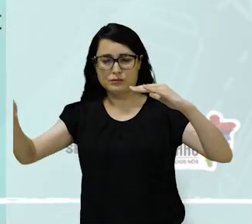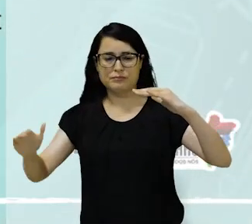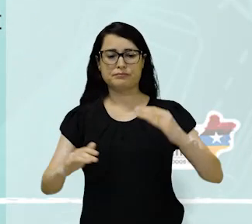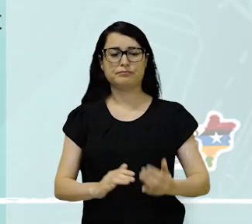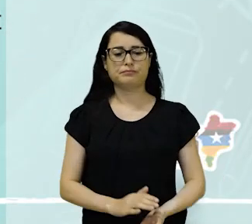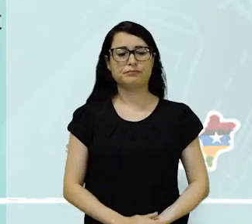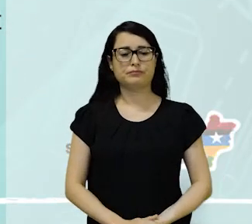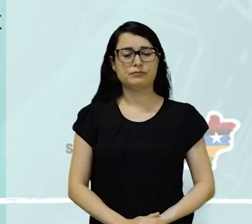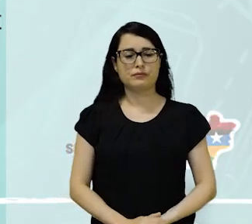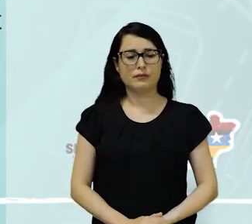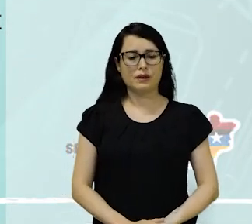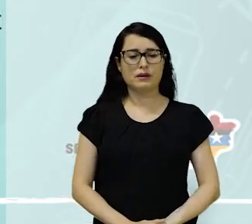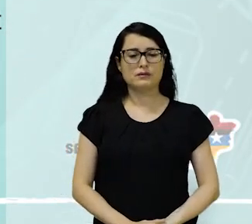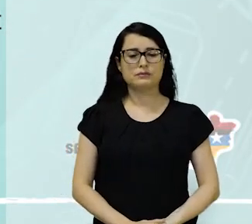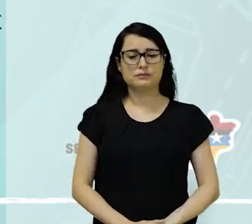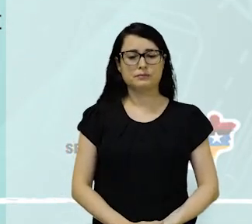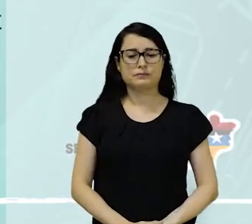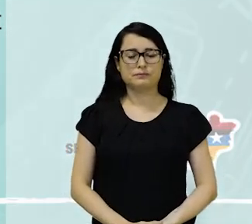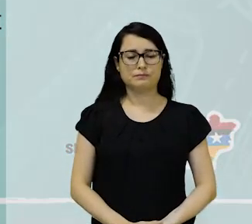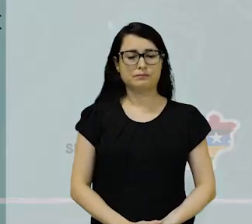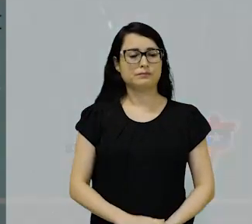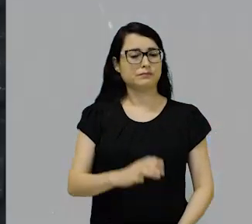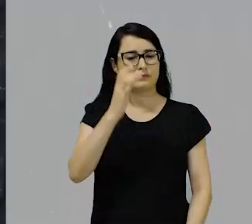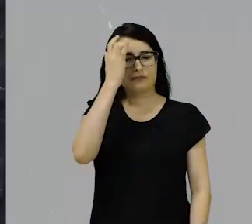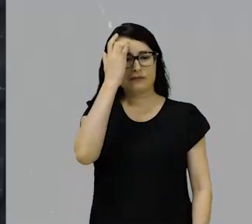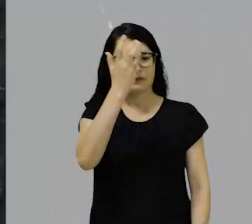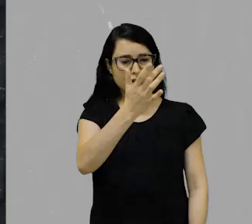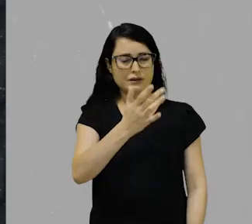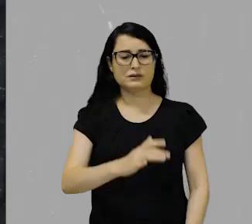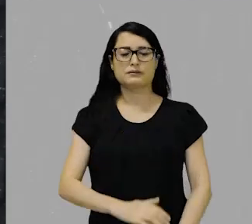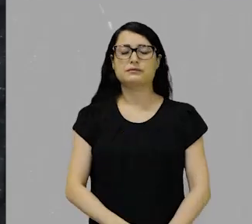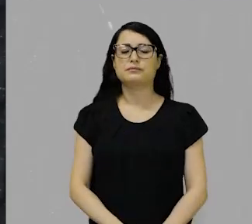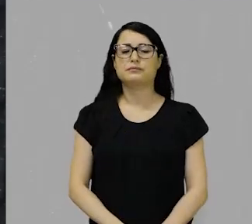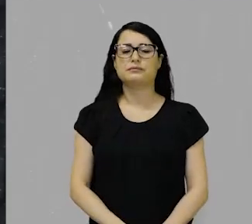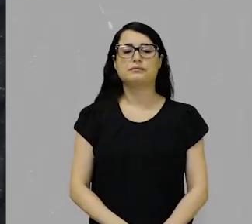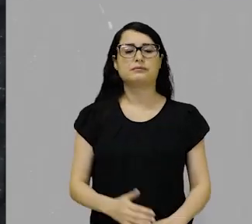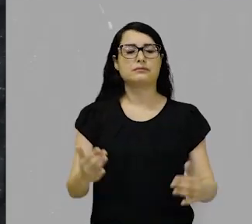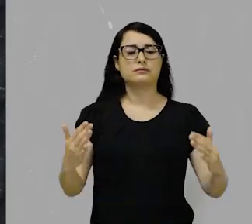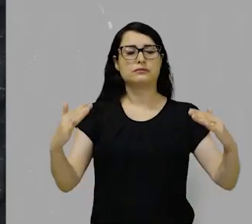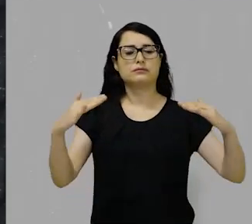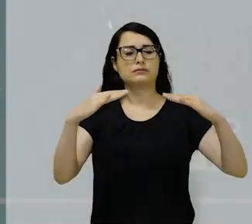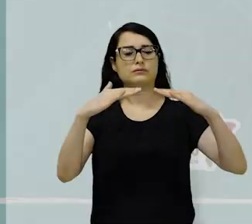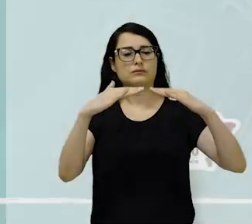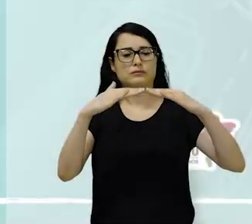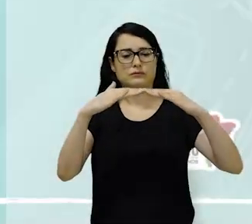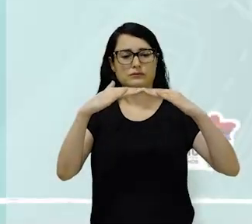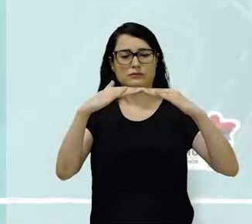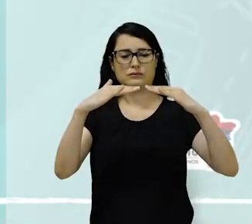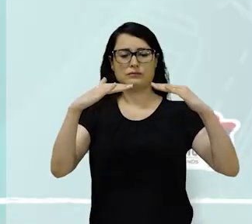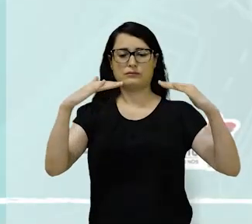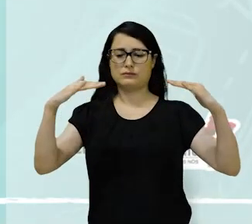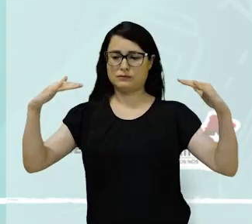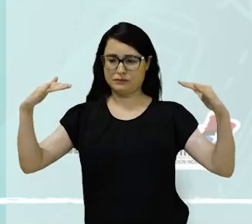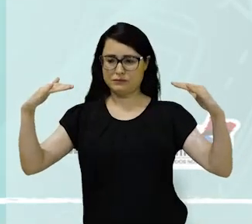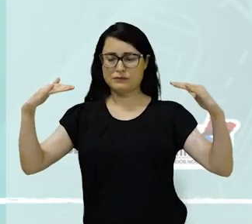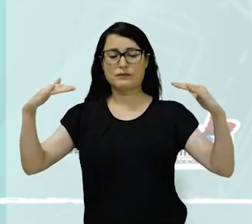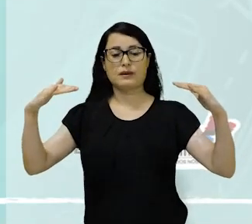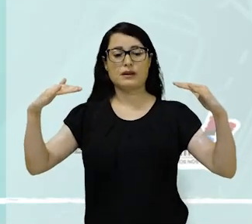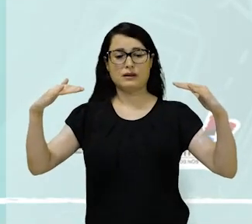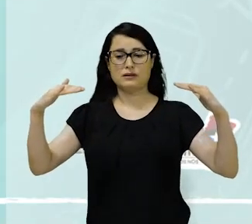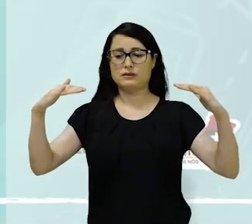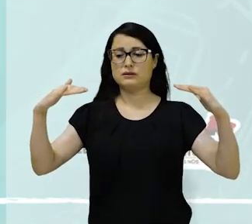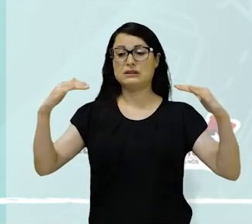Movimentos convergentes, placas se encontram, molezinha, né? E os divergentes, Marcos? Justamente o contrário, né? Se